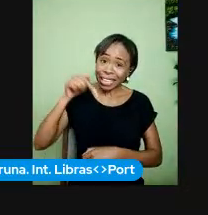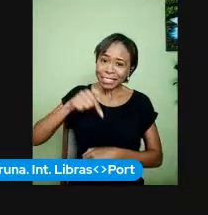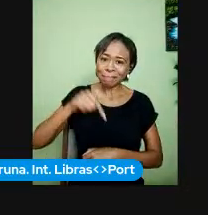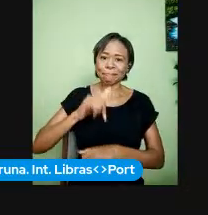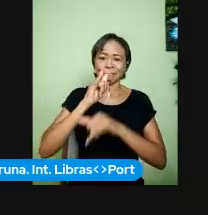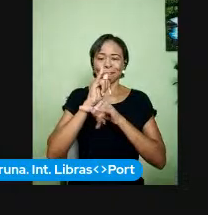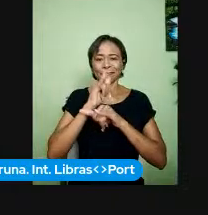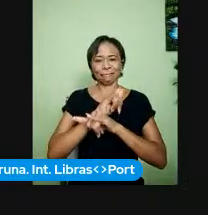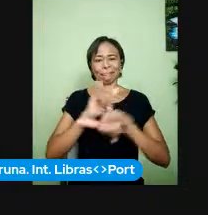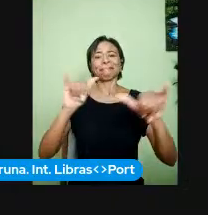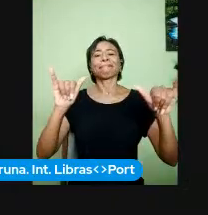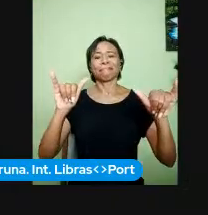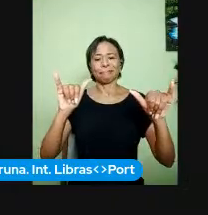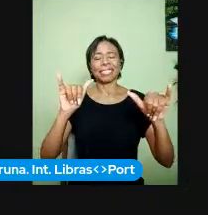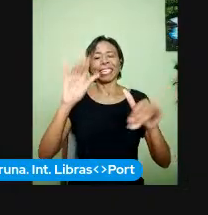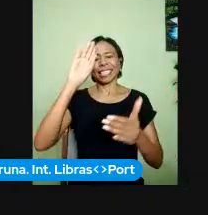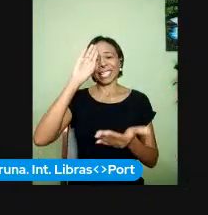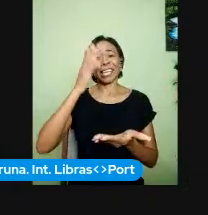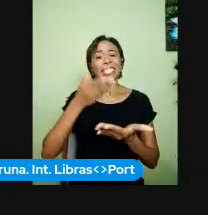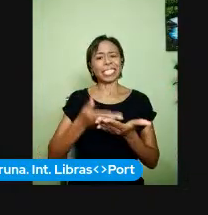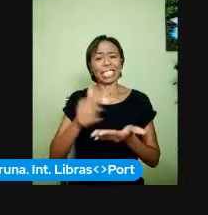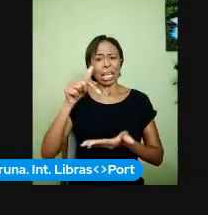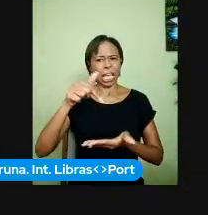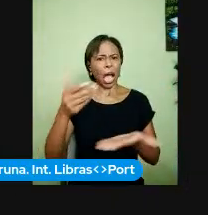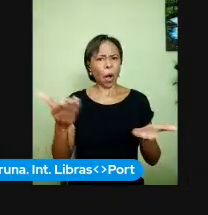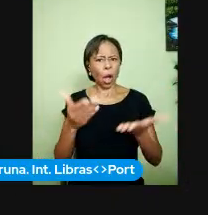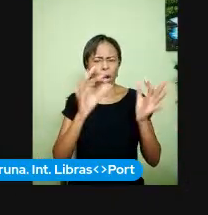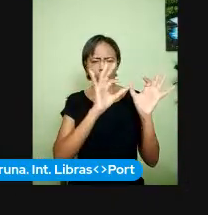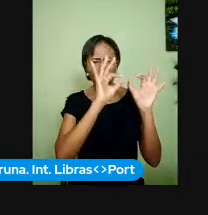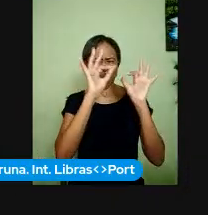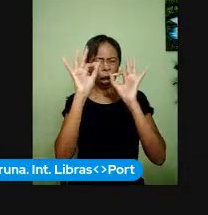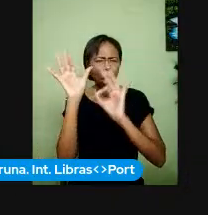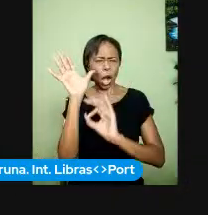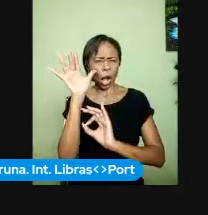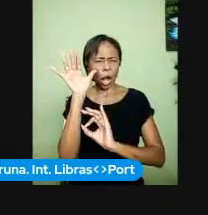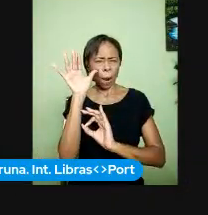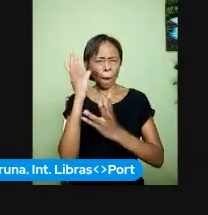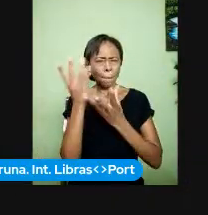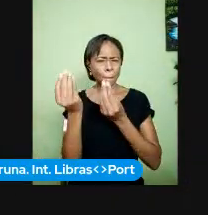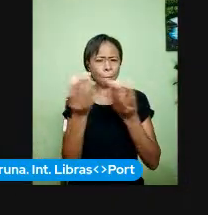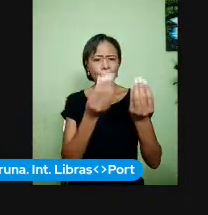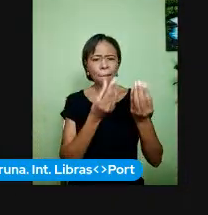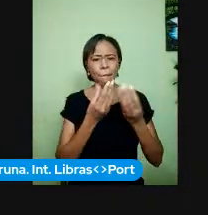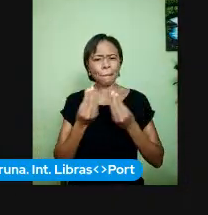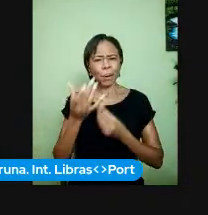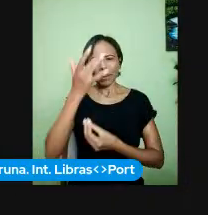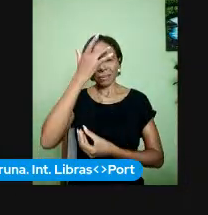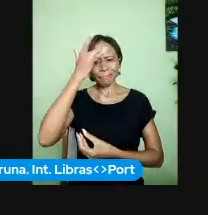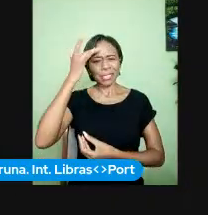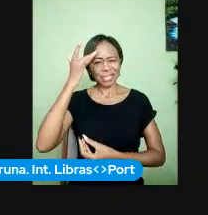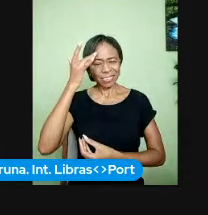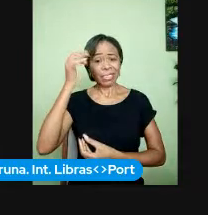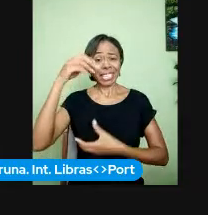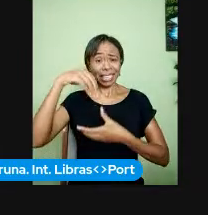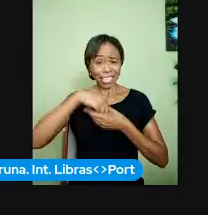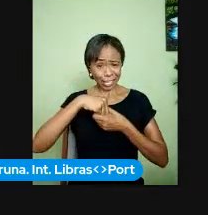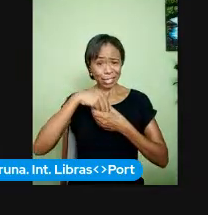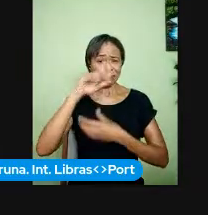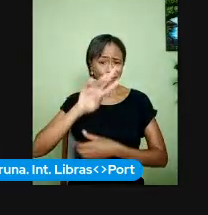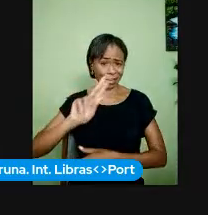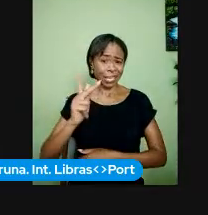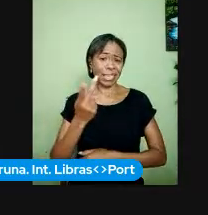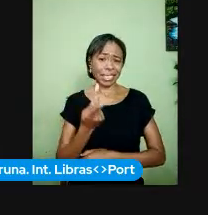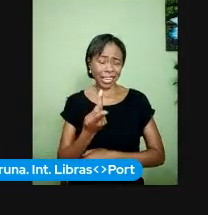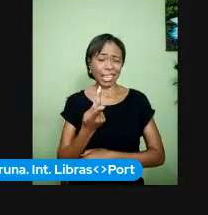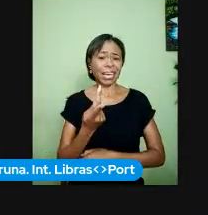que de uma audiência enorme, com pessoas que vivem, né, dentro de Belo Horizonte, dessa